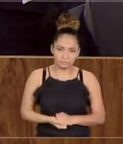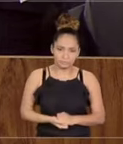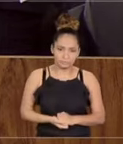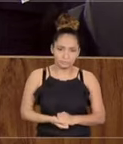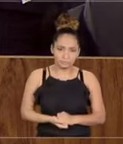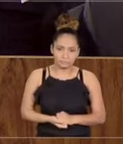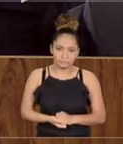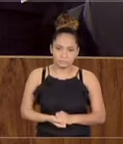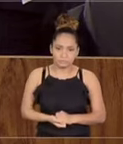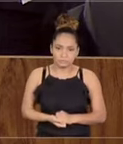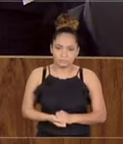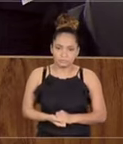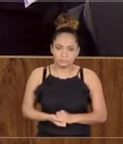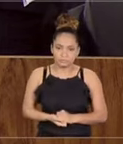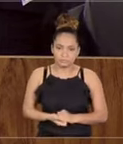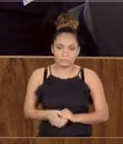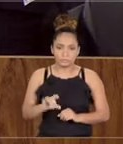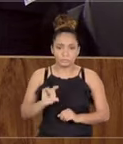apenas para